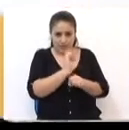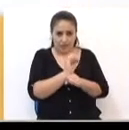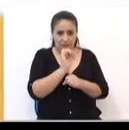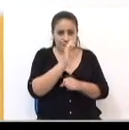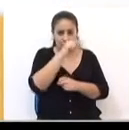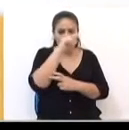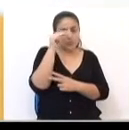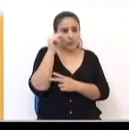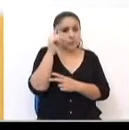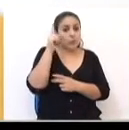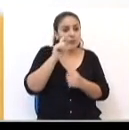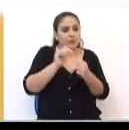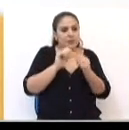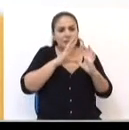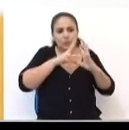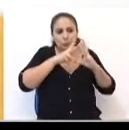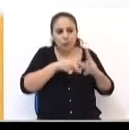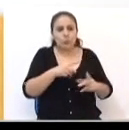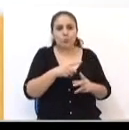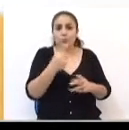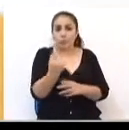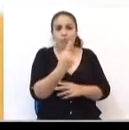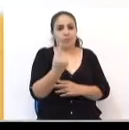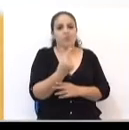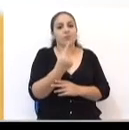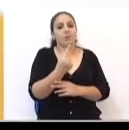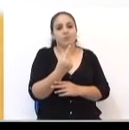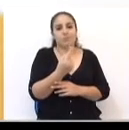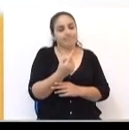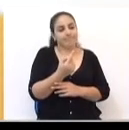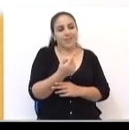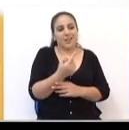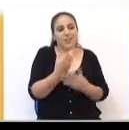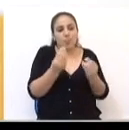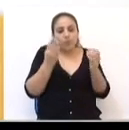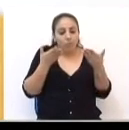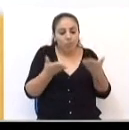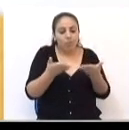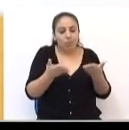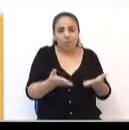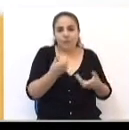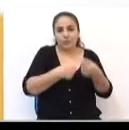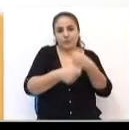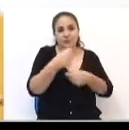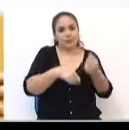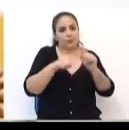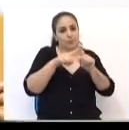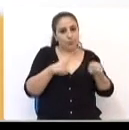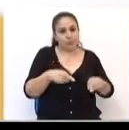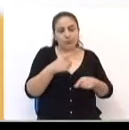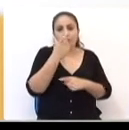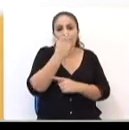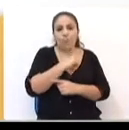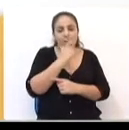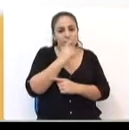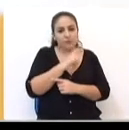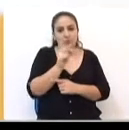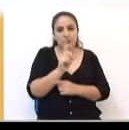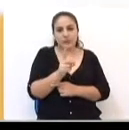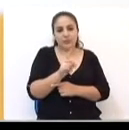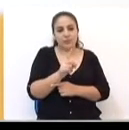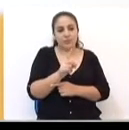de todas as competências é colocar muita fé na administração pública. E isso não é nenhuma